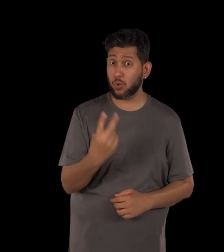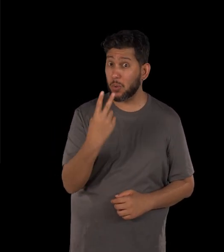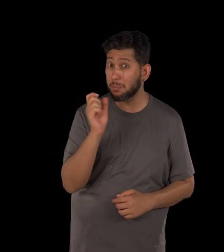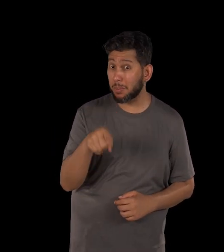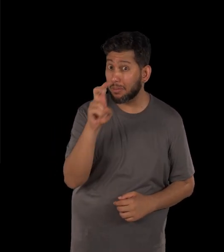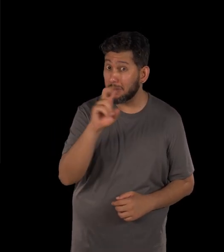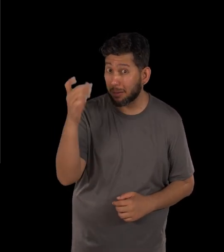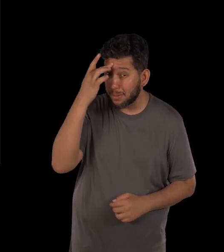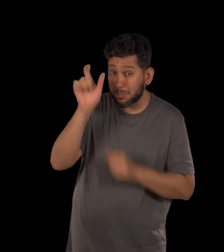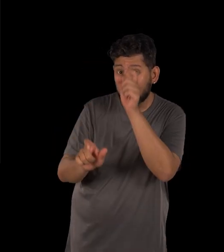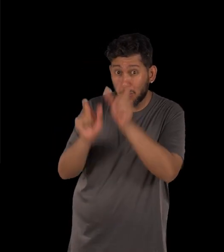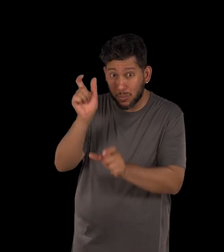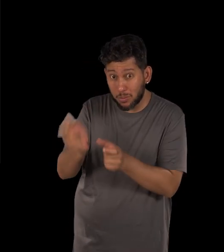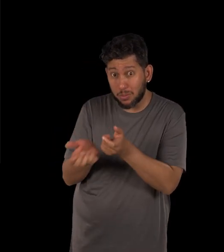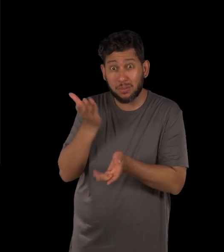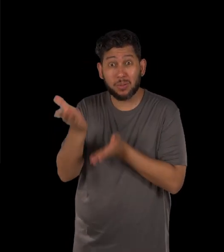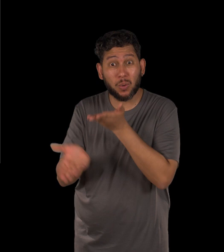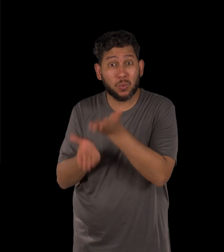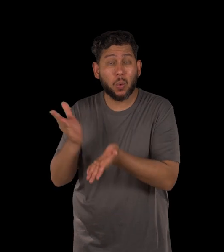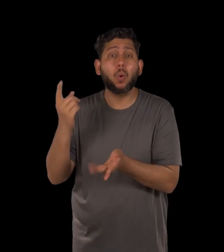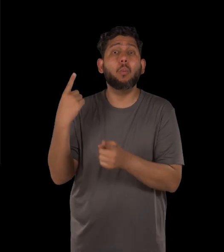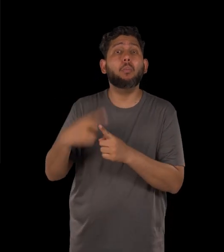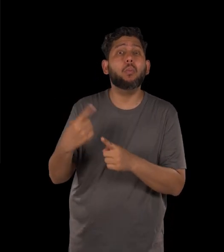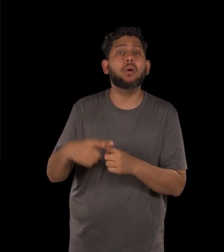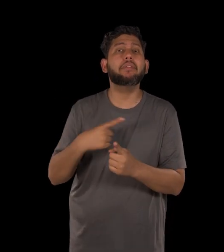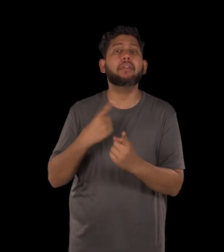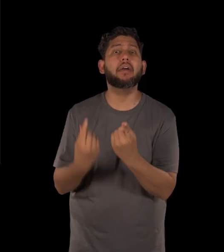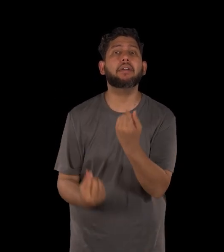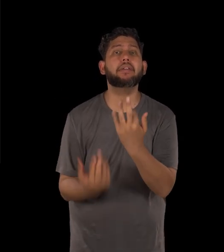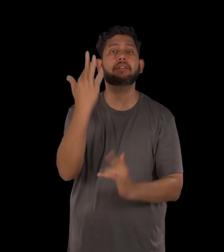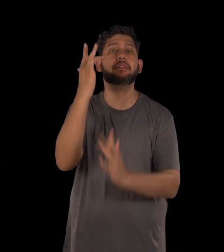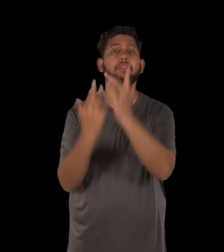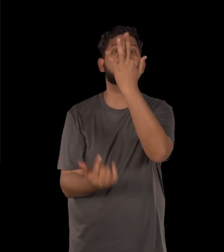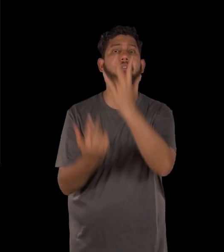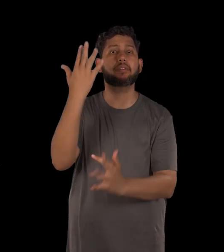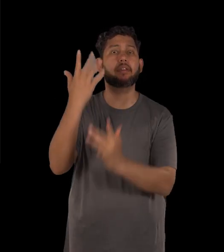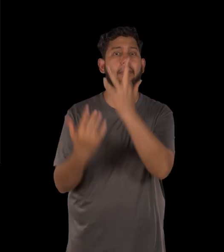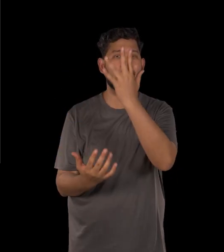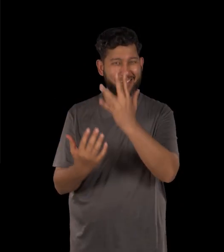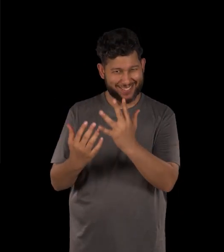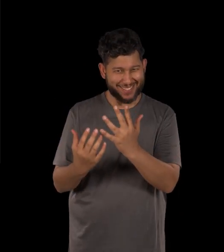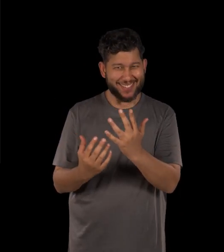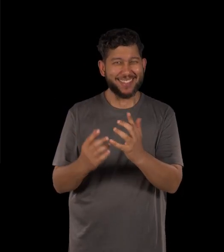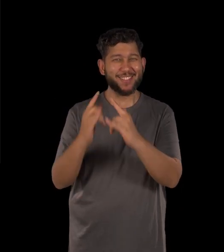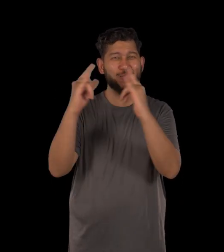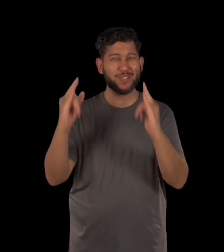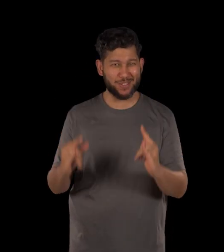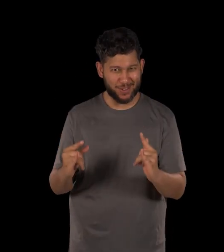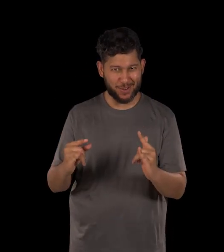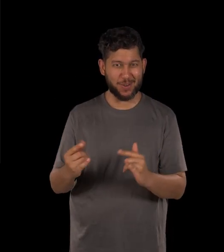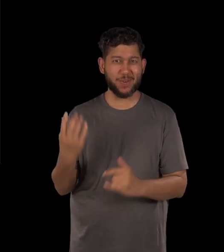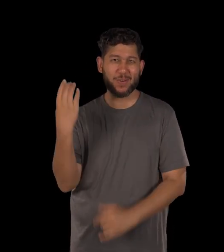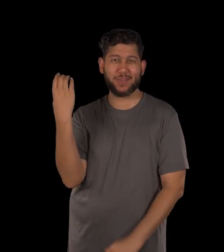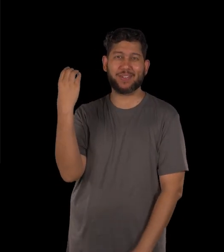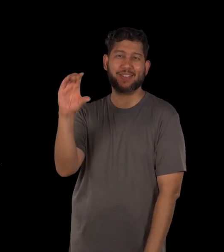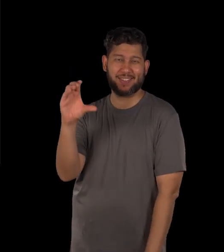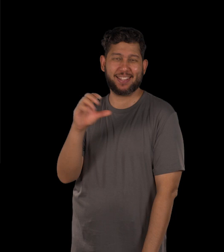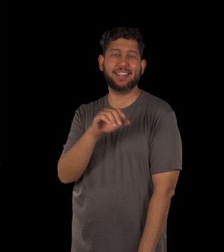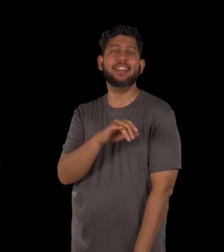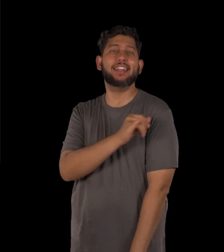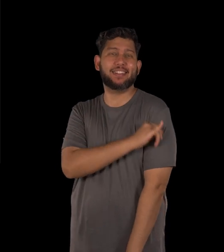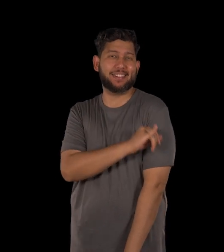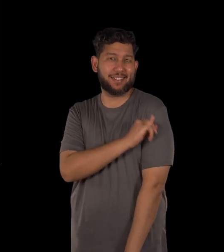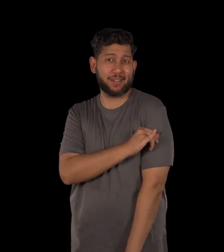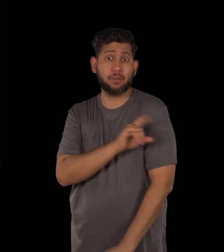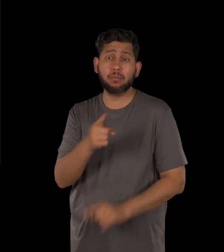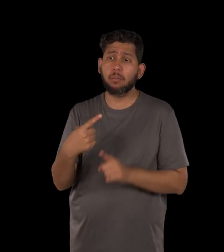que haviam sido feridos e queimados no incêndio do Grand Circus norte-americano, ocorrido em Niterói, mostrando assim a